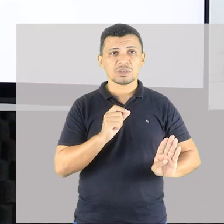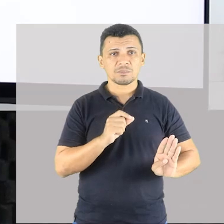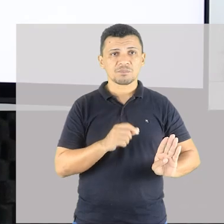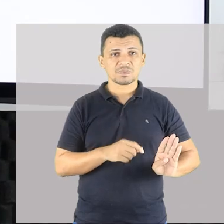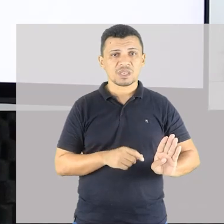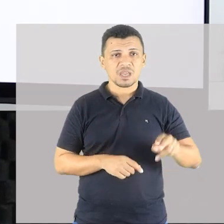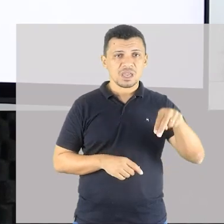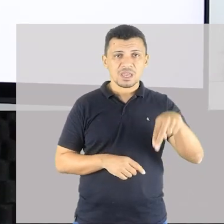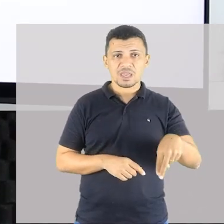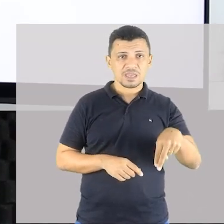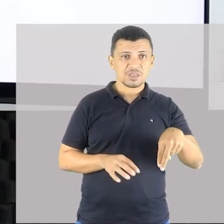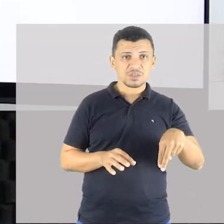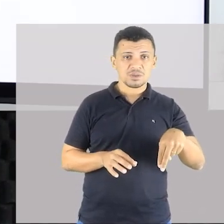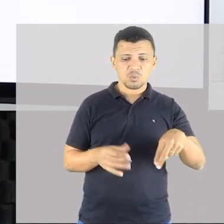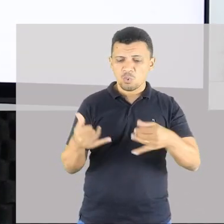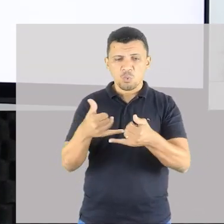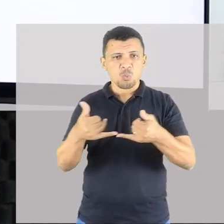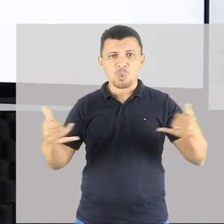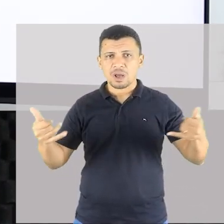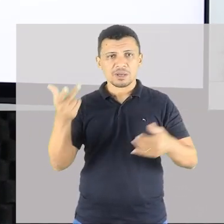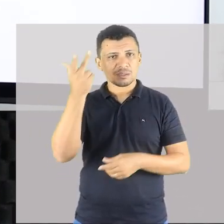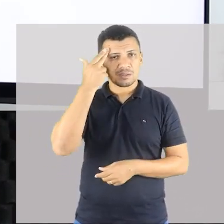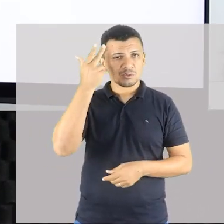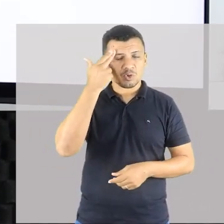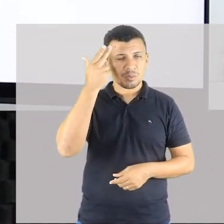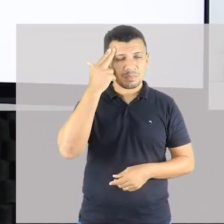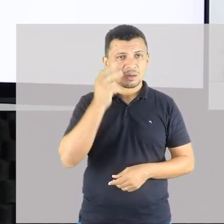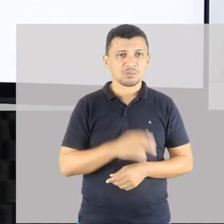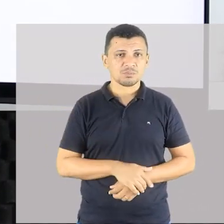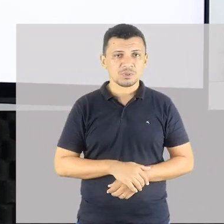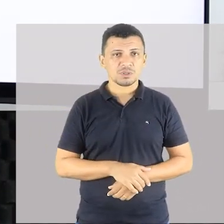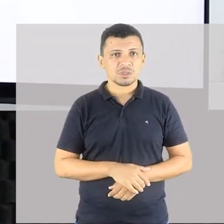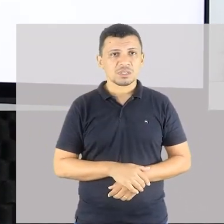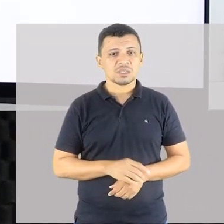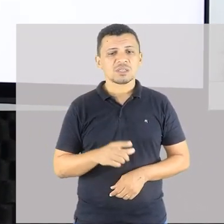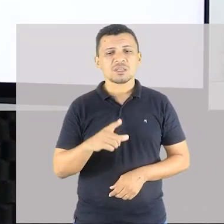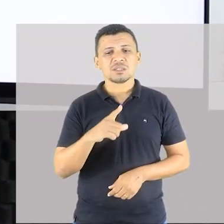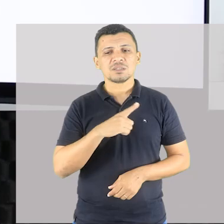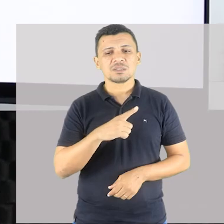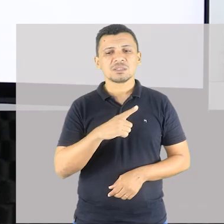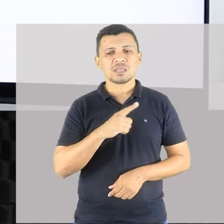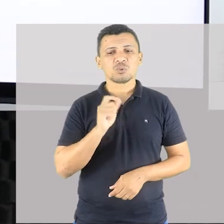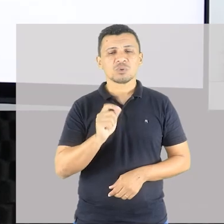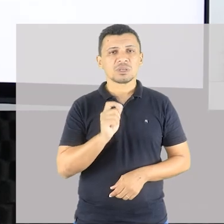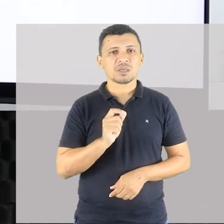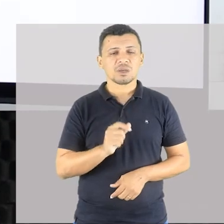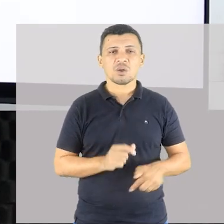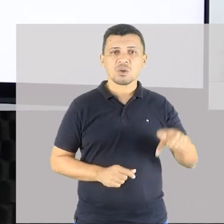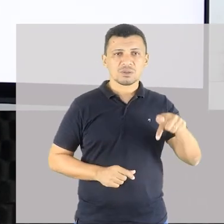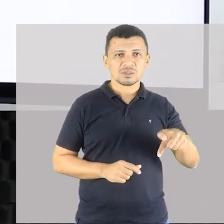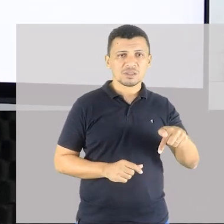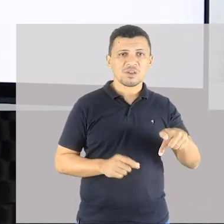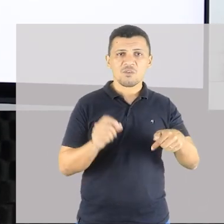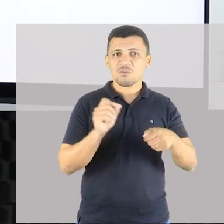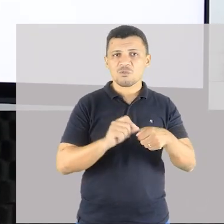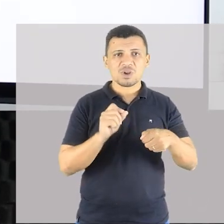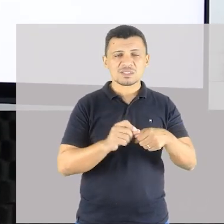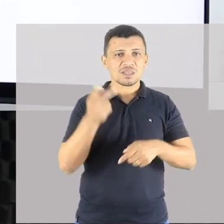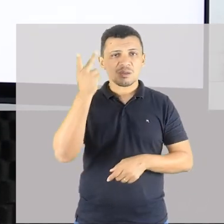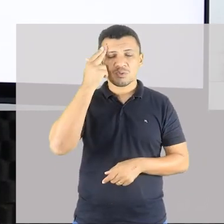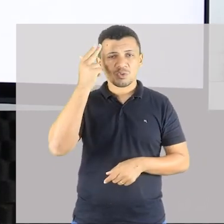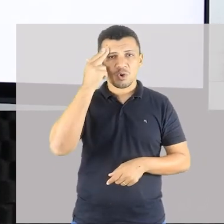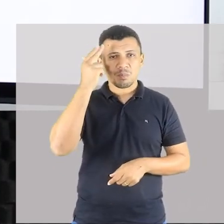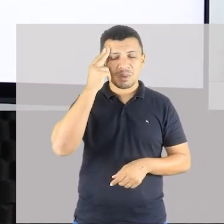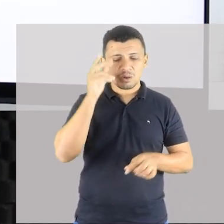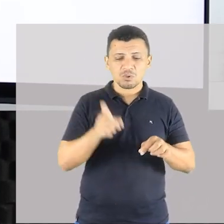uma reta normal à superfície. E o ângulo θ, o ângulo que a reta normal faz com a direção